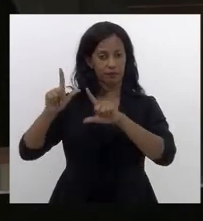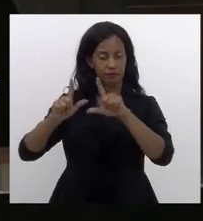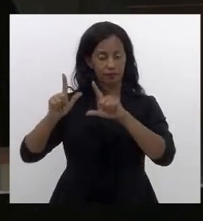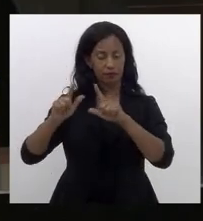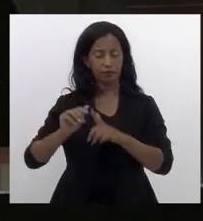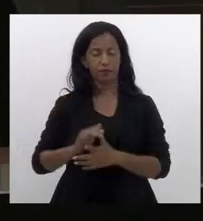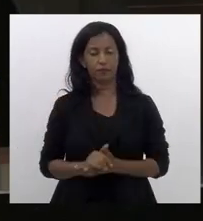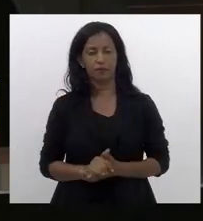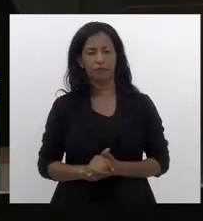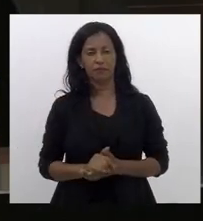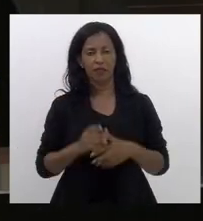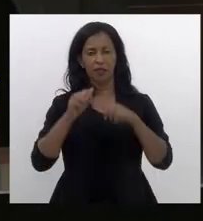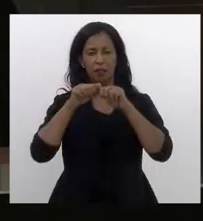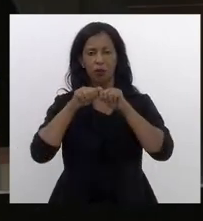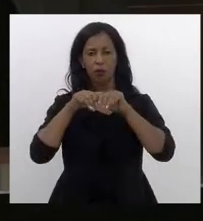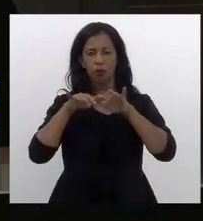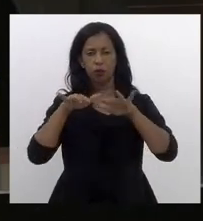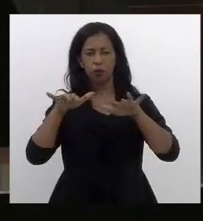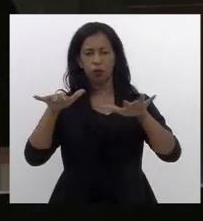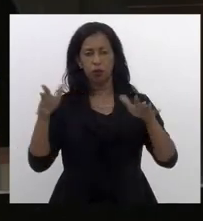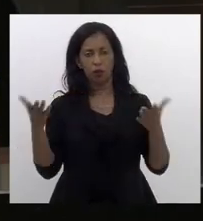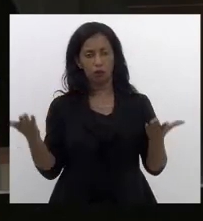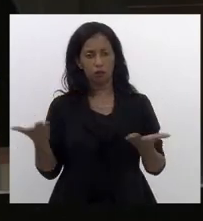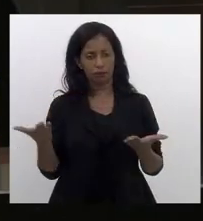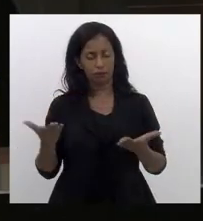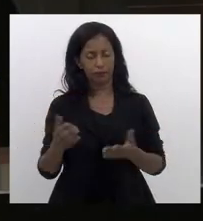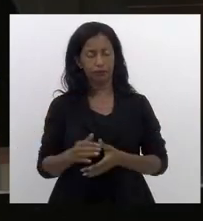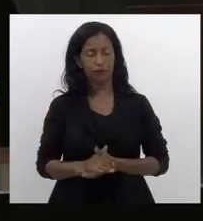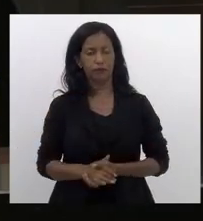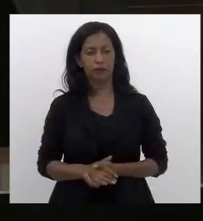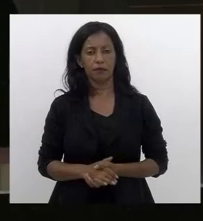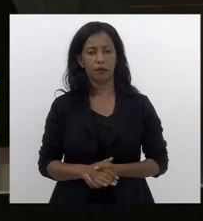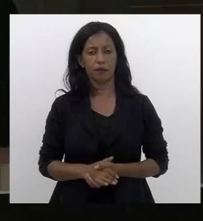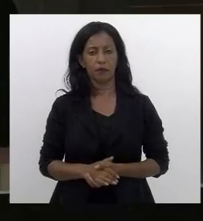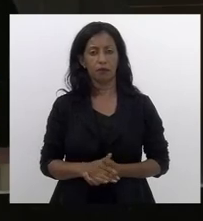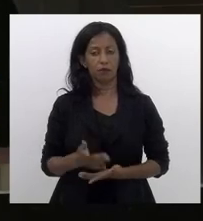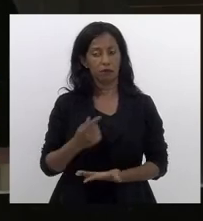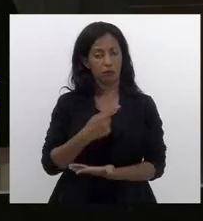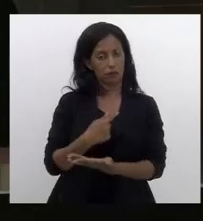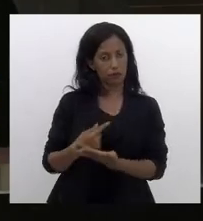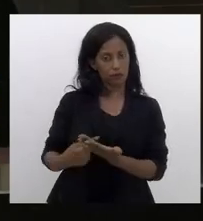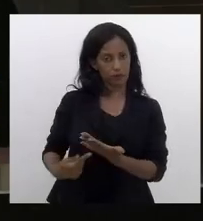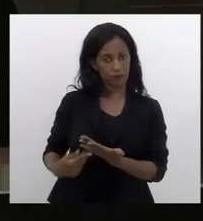foi repercutida no dia de hoje. Disse o governador